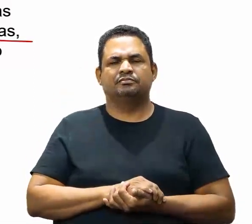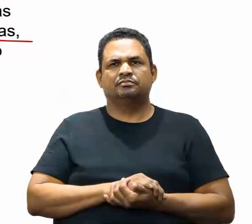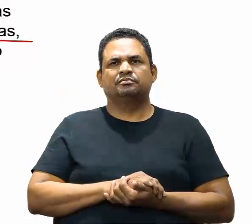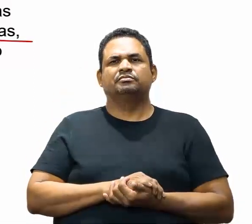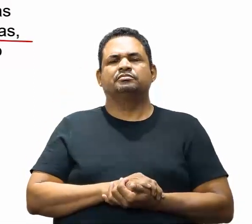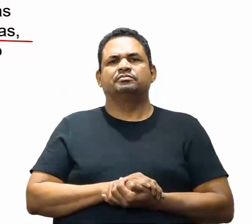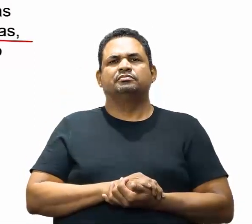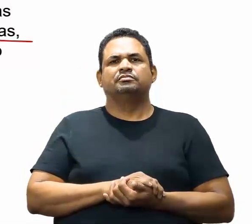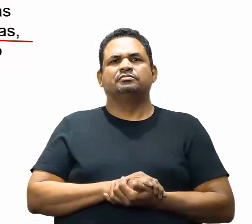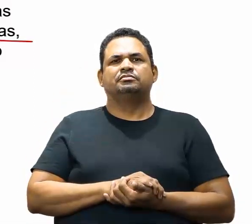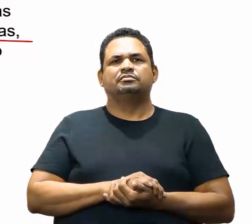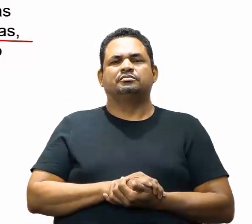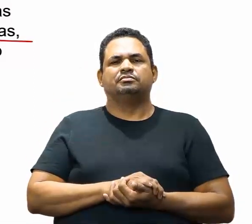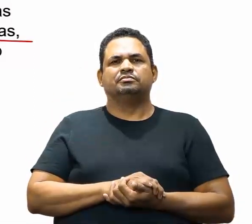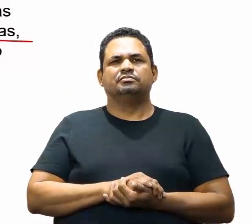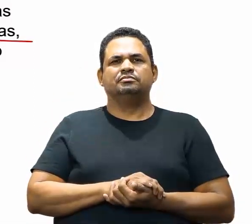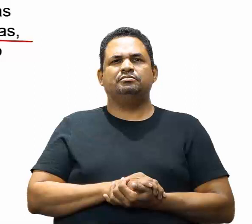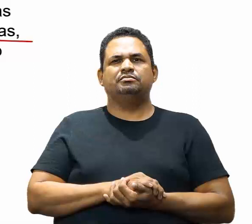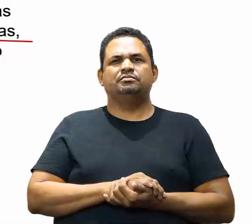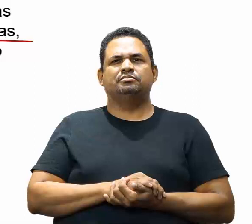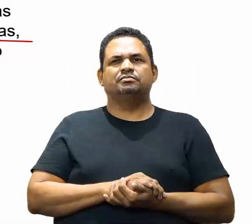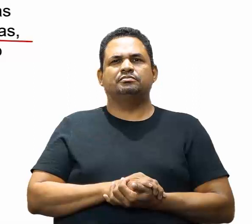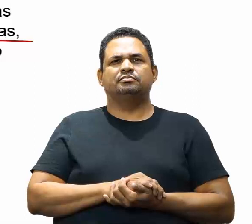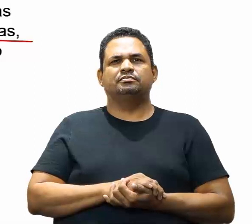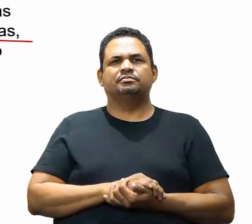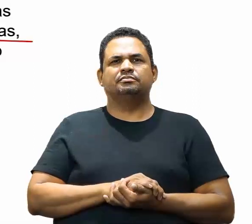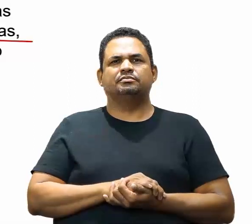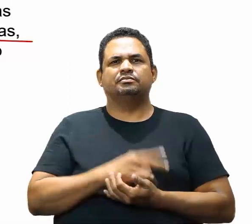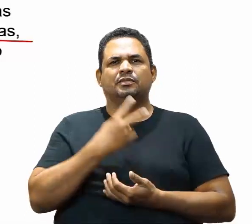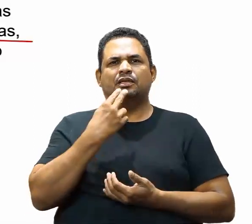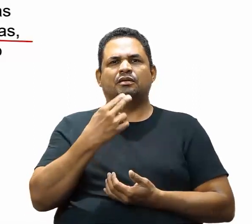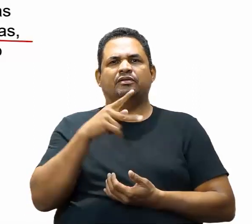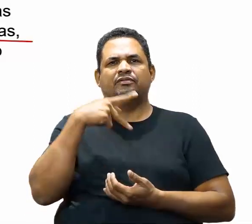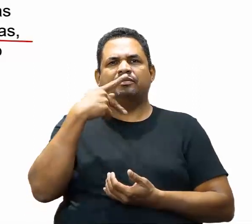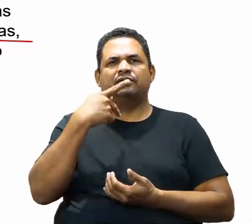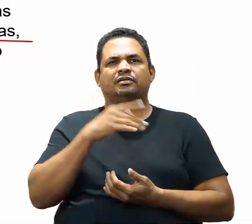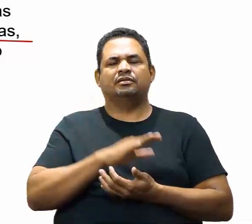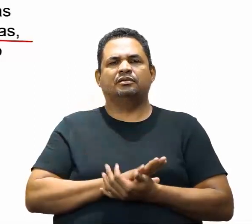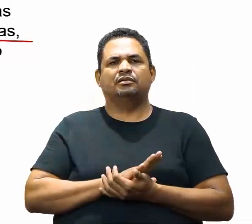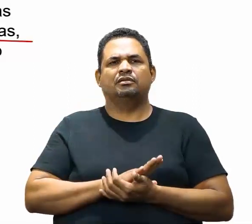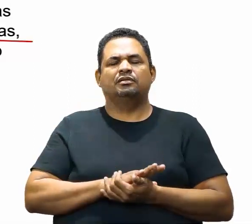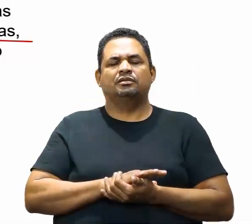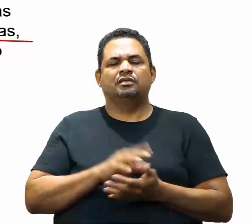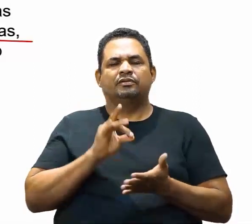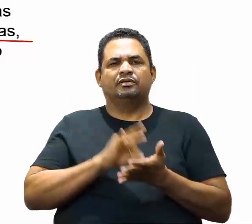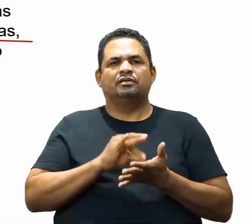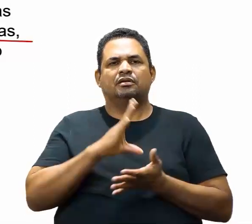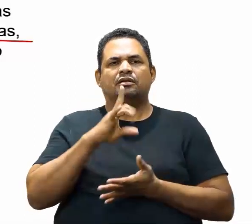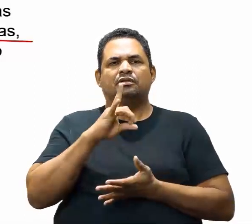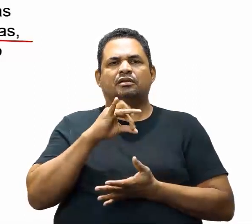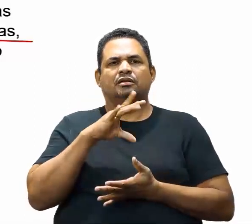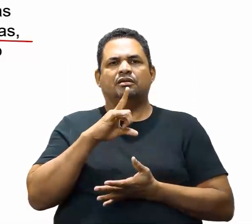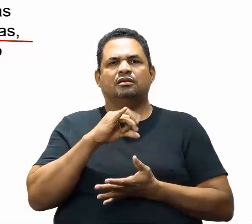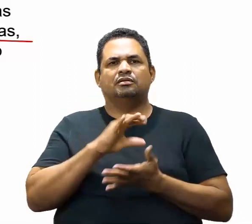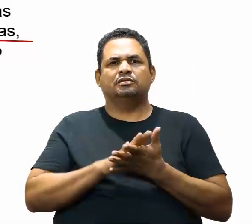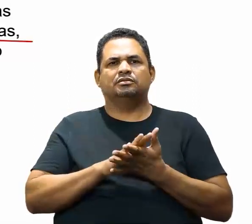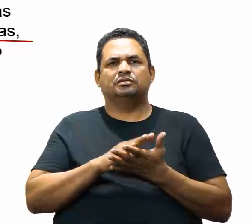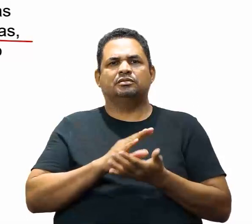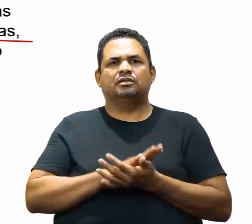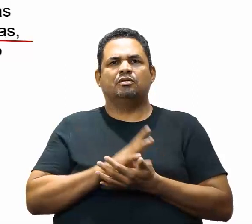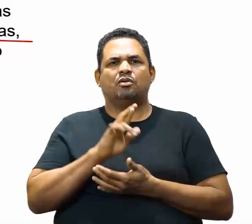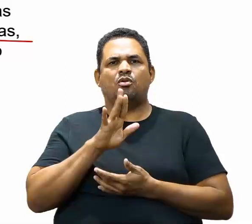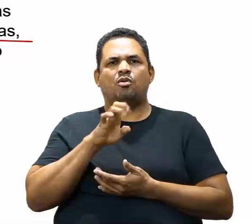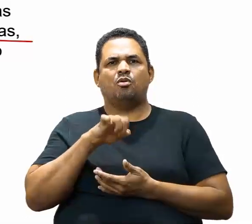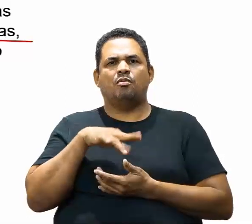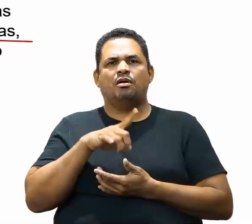também do país. A língua mais falada, uma das mais faladas, na verdade, é o catalão, que é uma língua românica, com origem